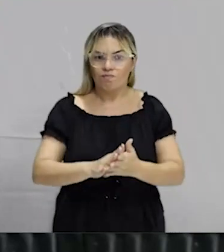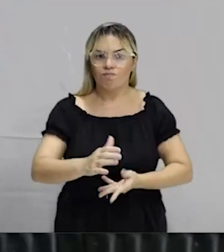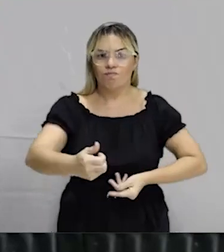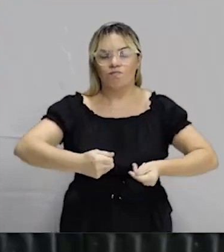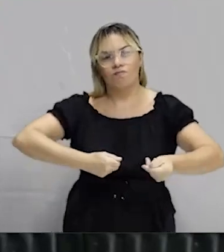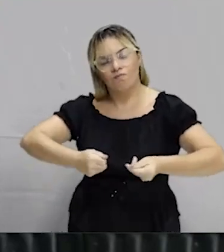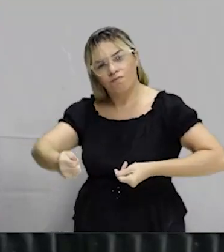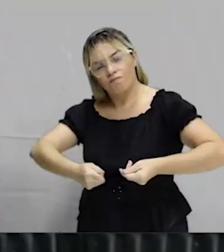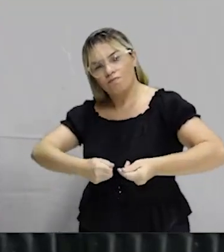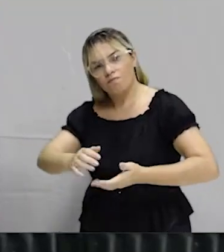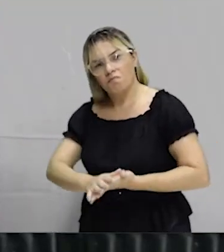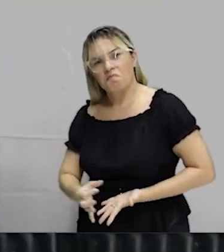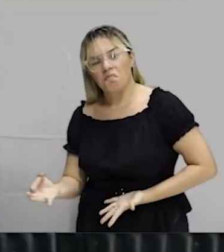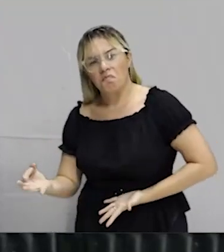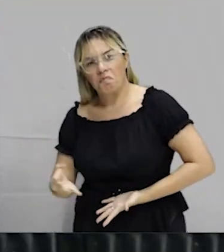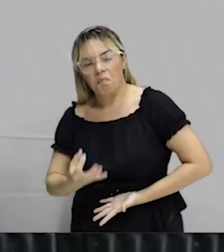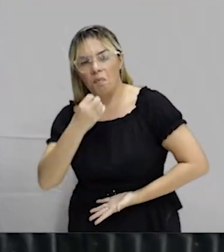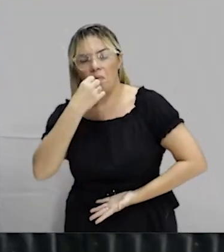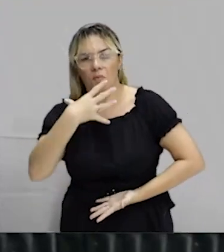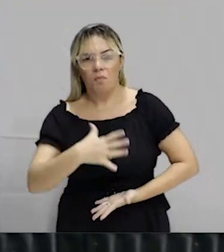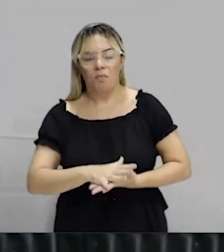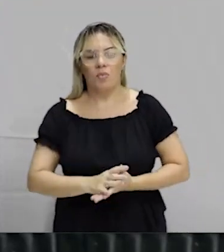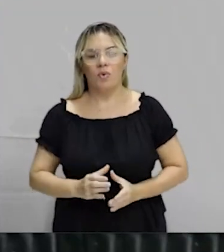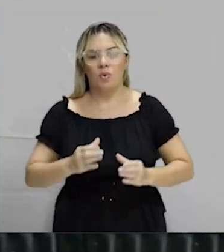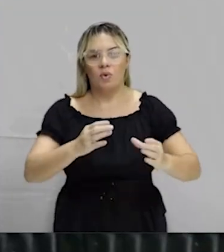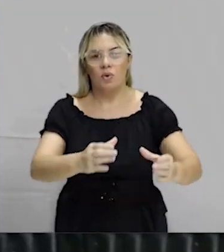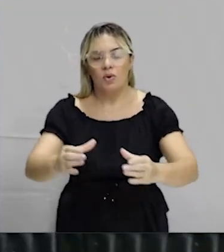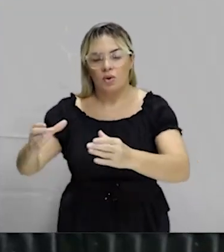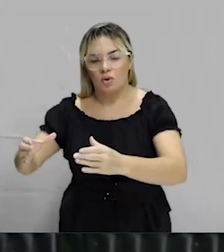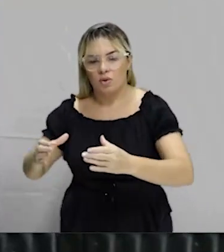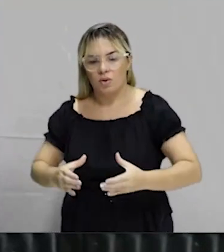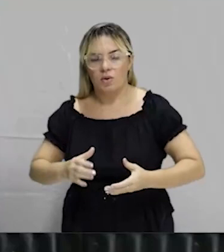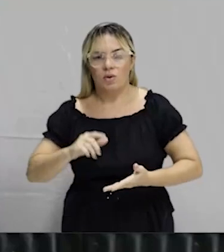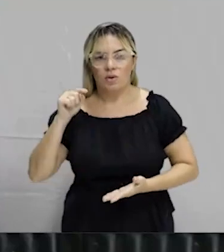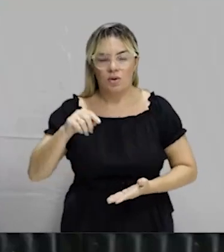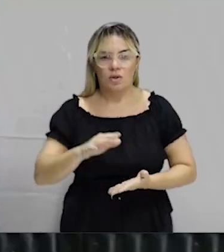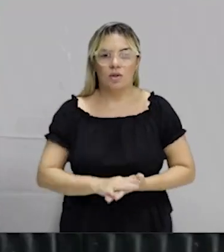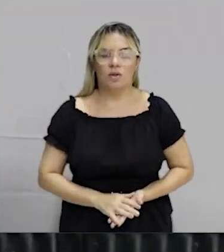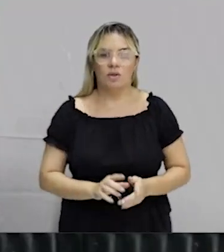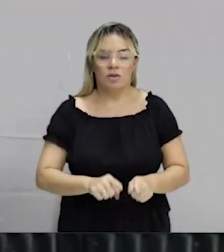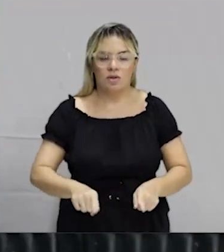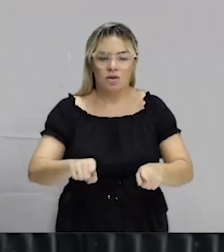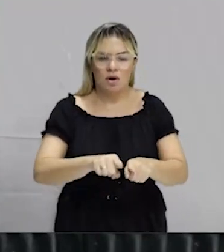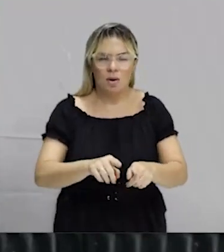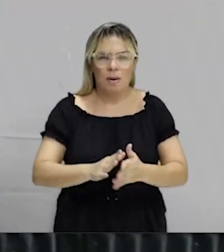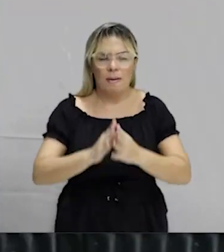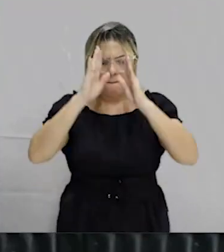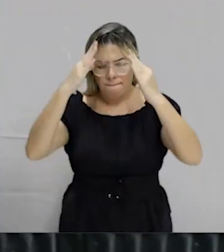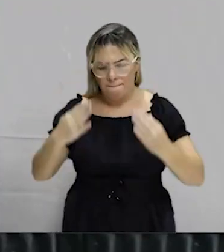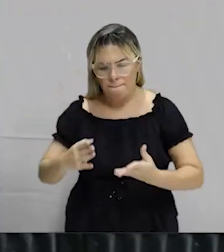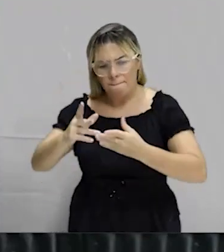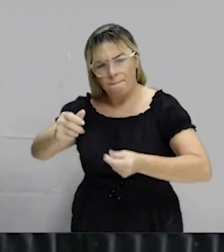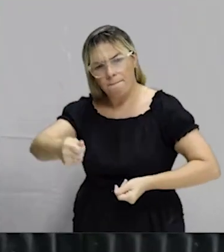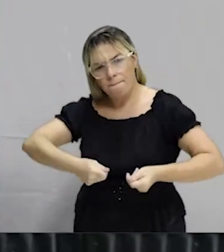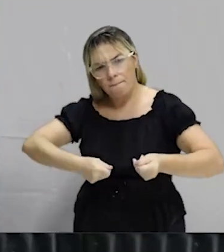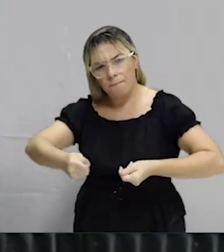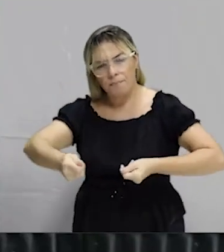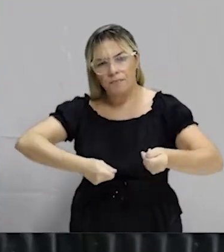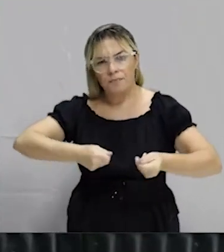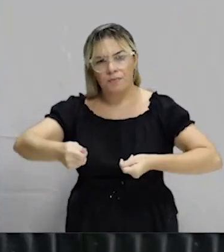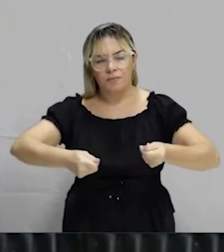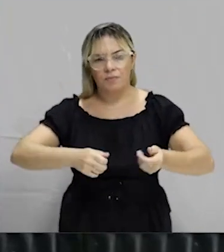eficiente essas províncias. Inclusive o controle, se nós analisarmos o controle